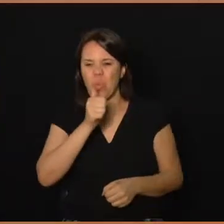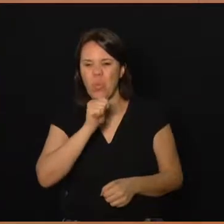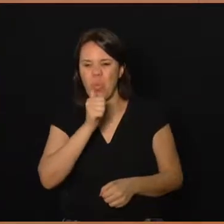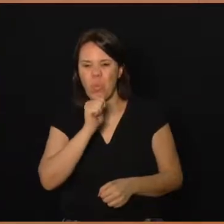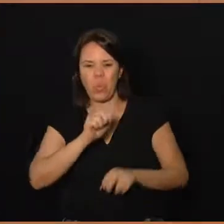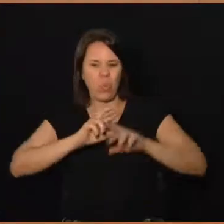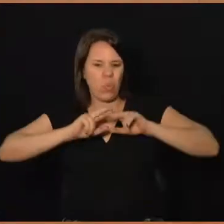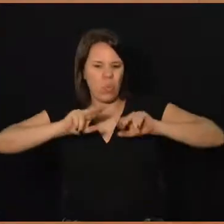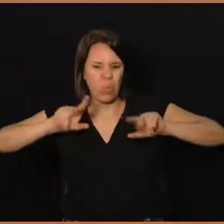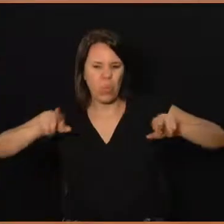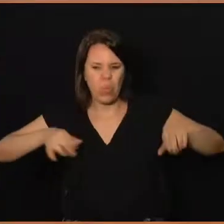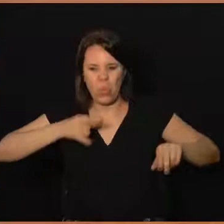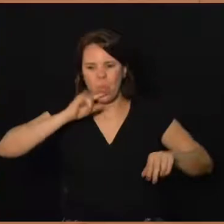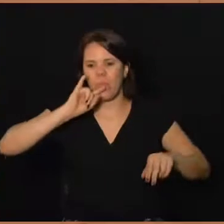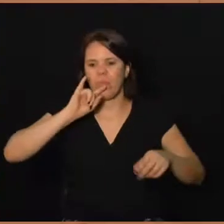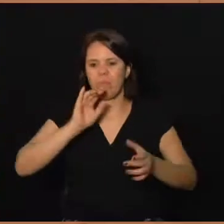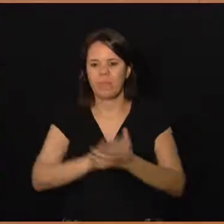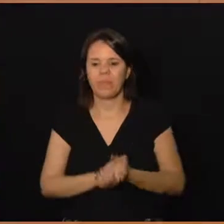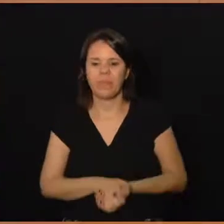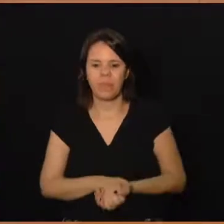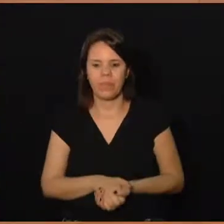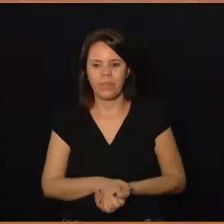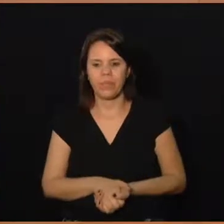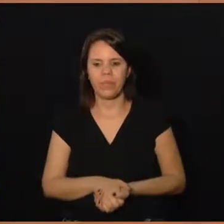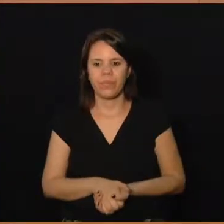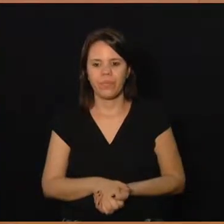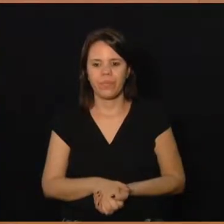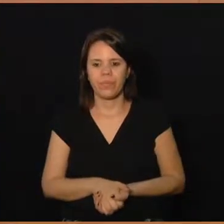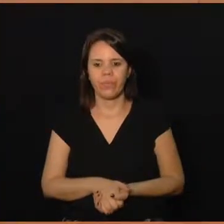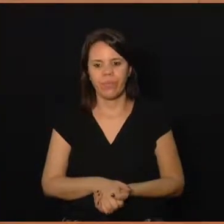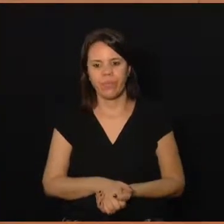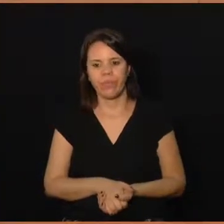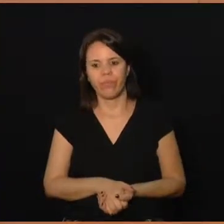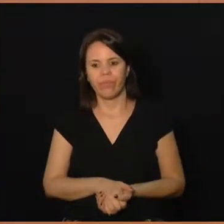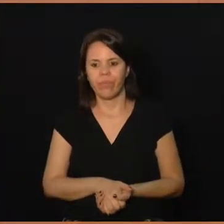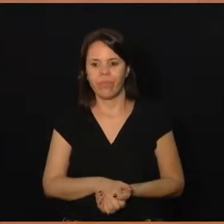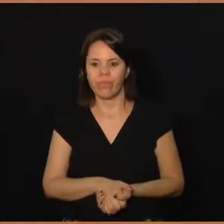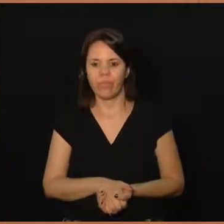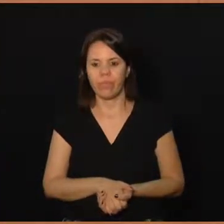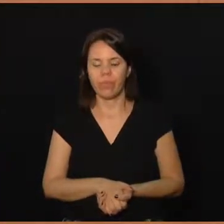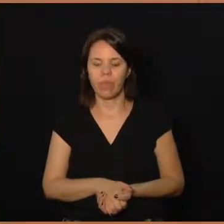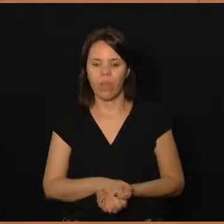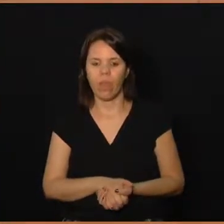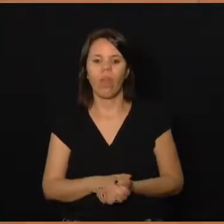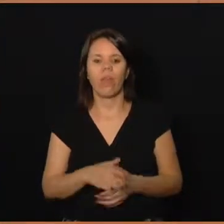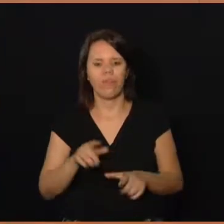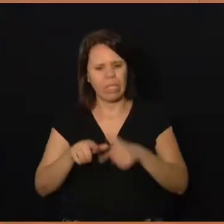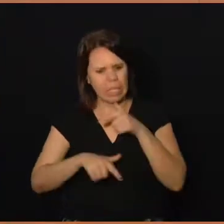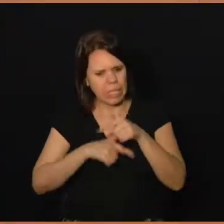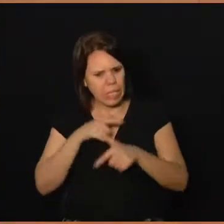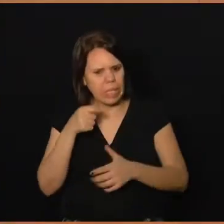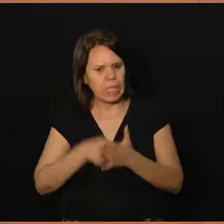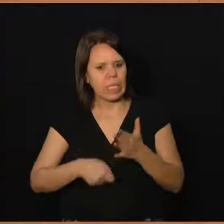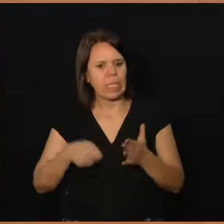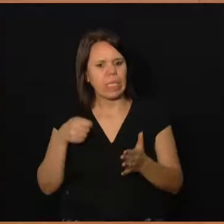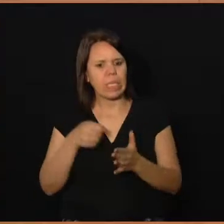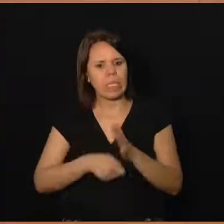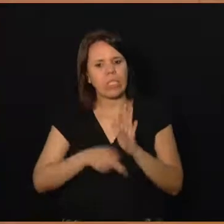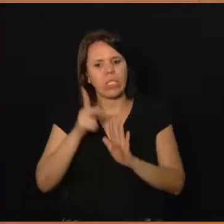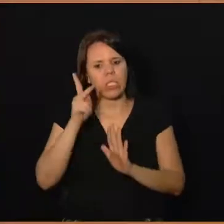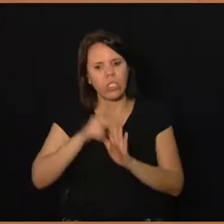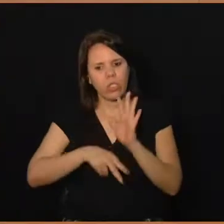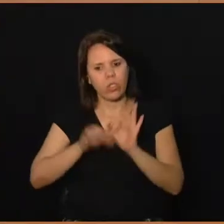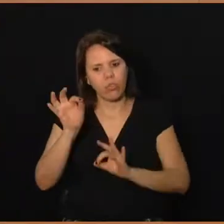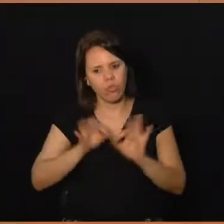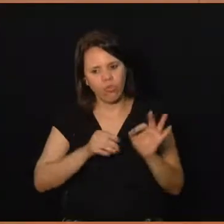fazendo uso abusivo da bebida alcoólica. Então, eu venho trabalhando também agora um projeto ainda